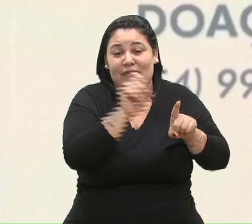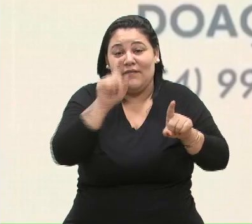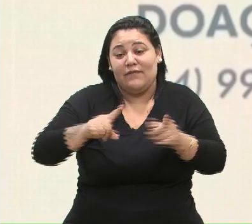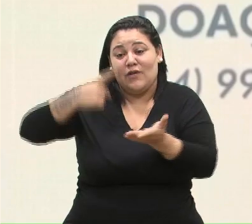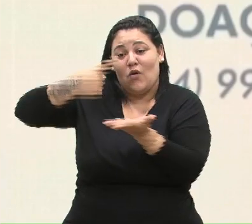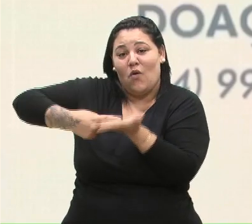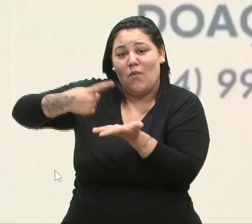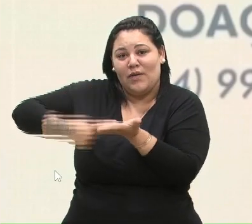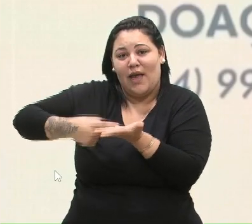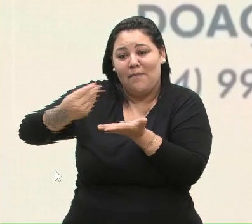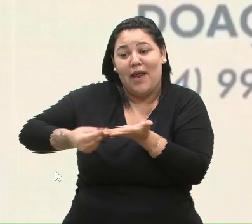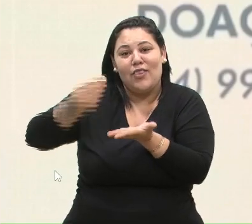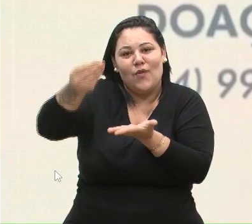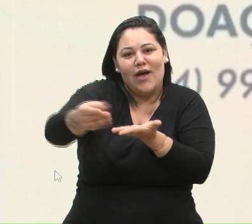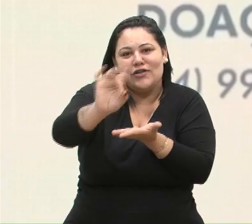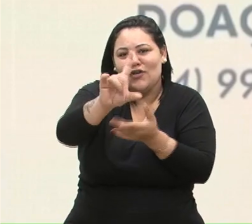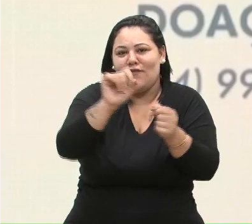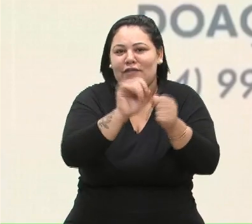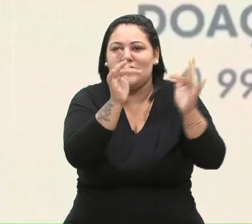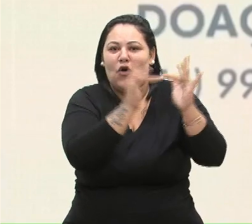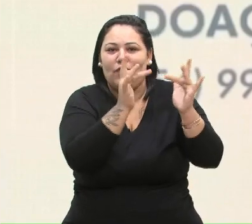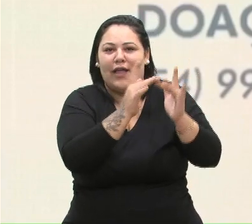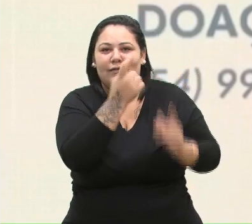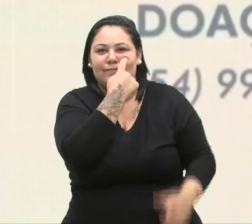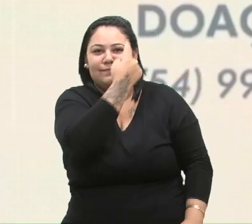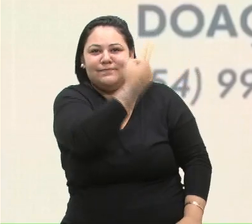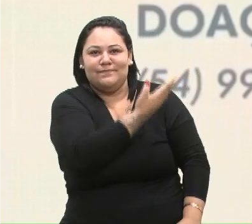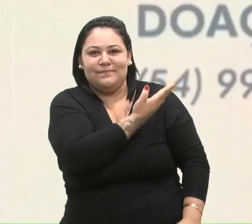é só entrar em contato pelo telefone